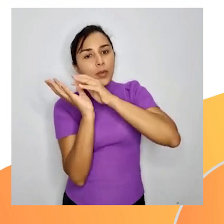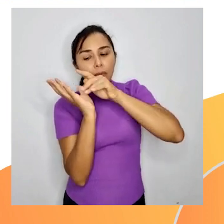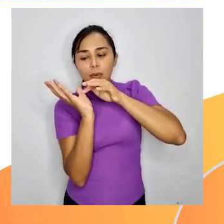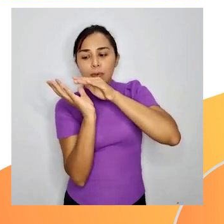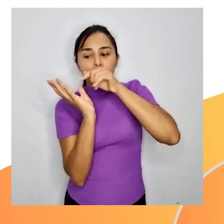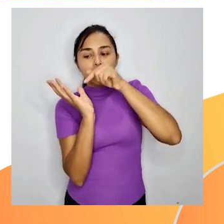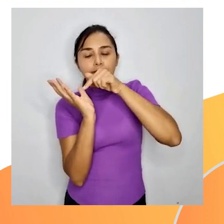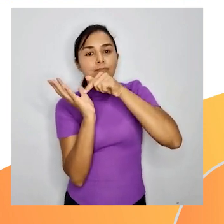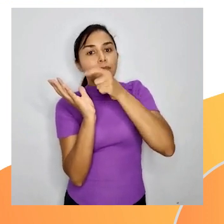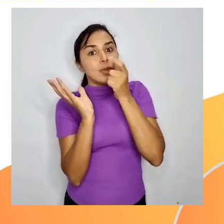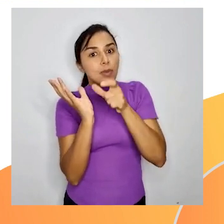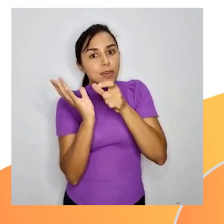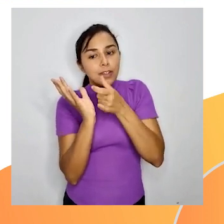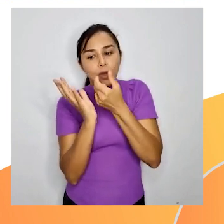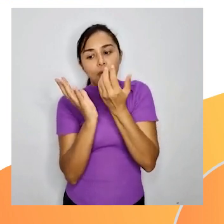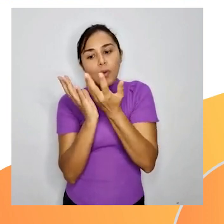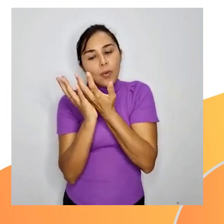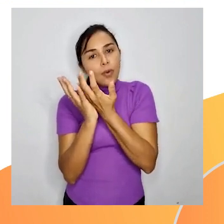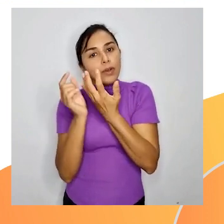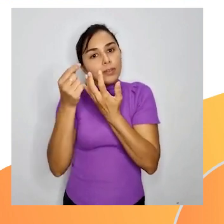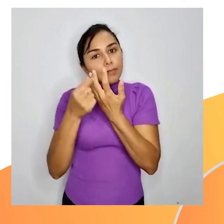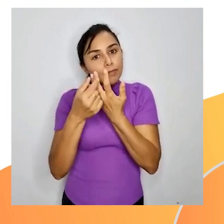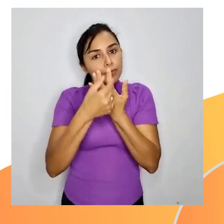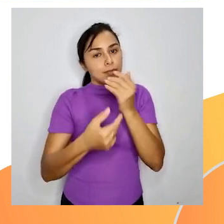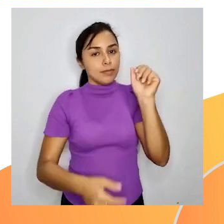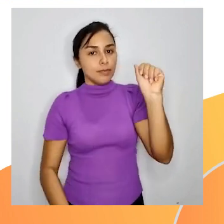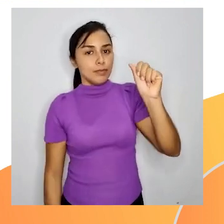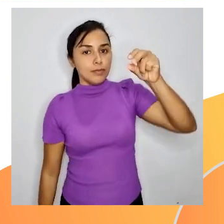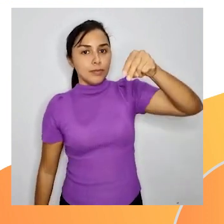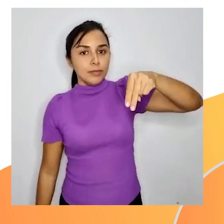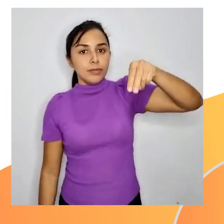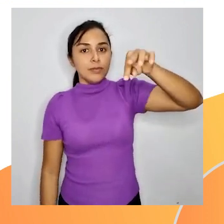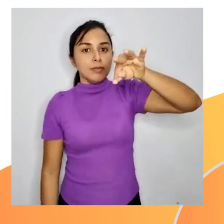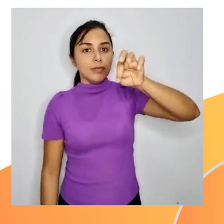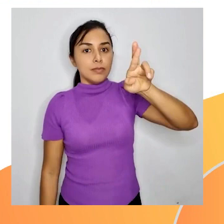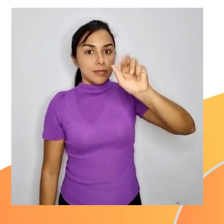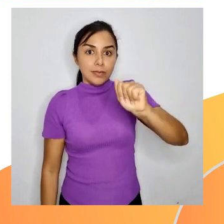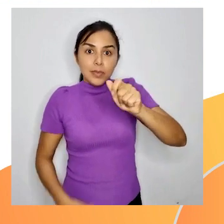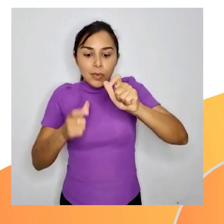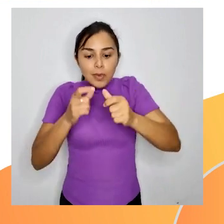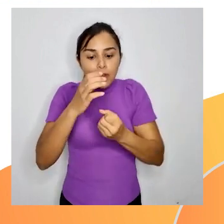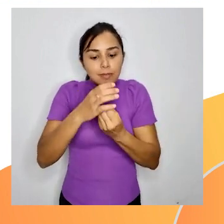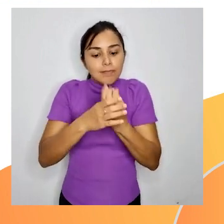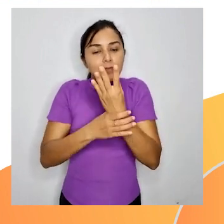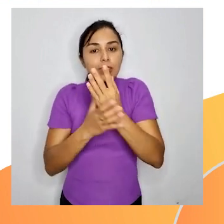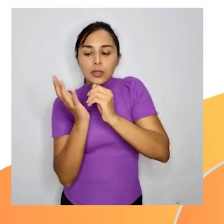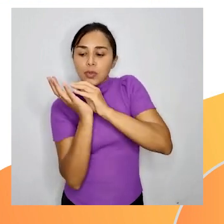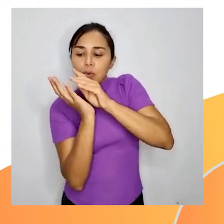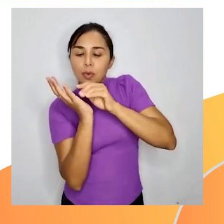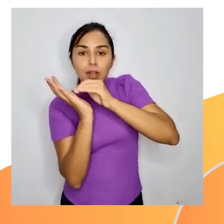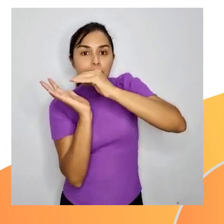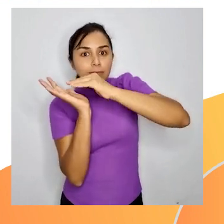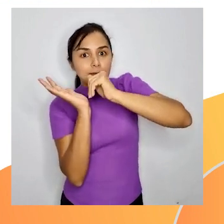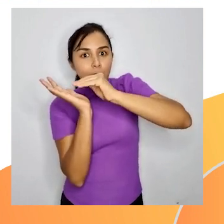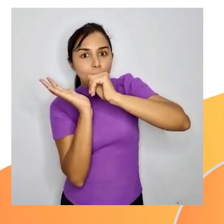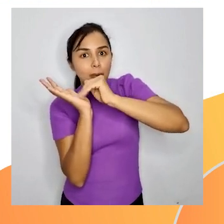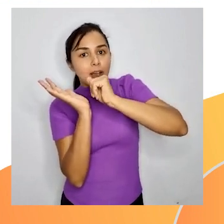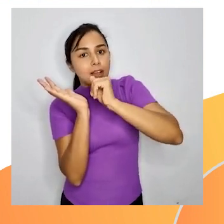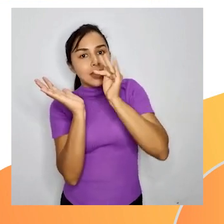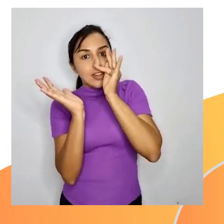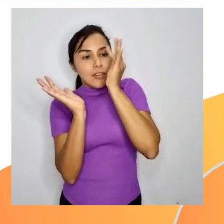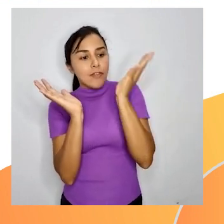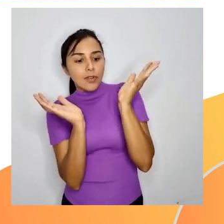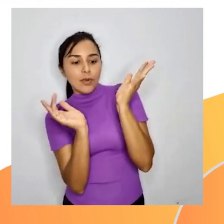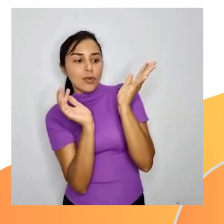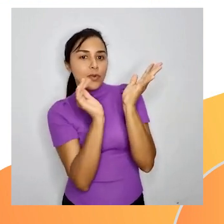se forma na antera. A antera, portanto, é o local de produção desse grão de pólen que vai ser transportado até a outra